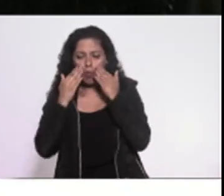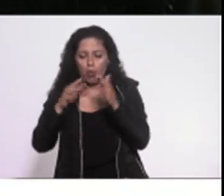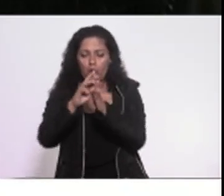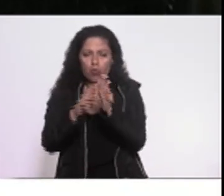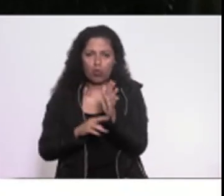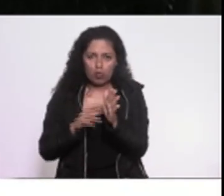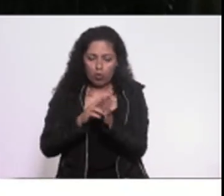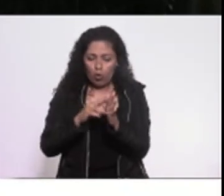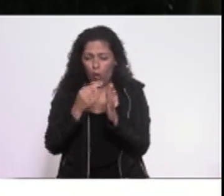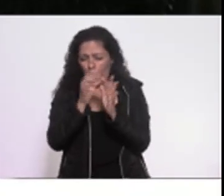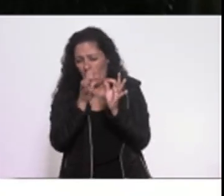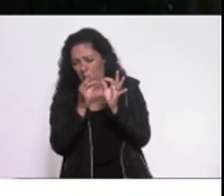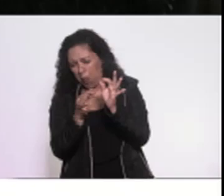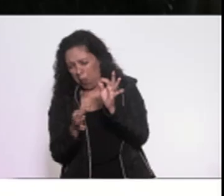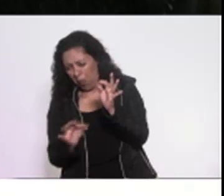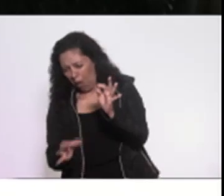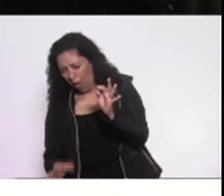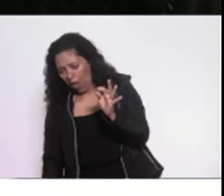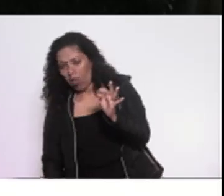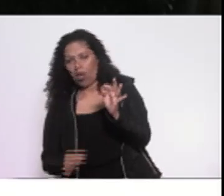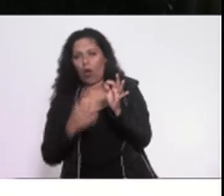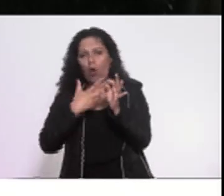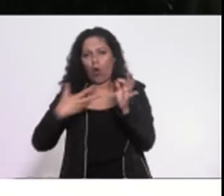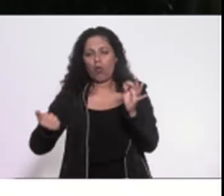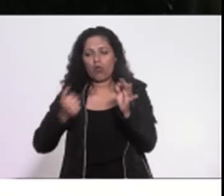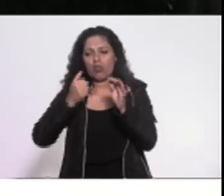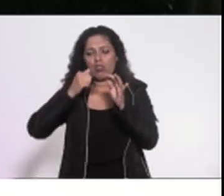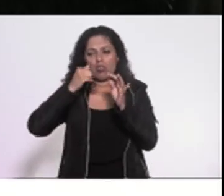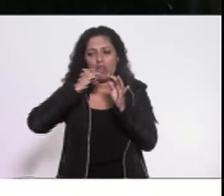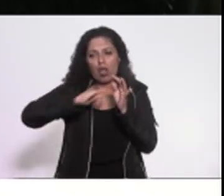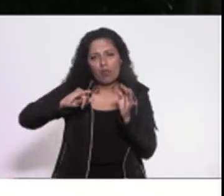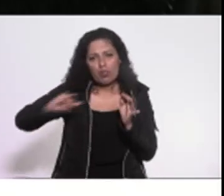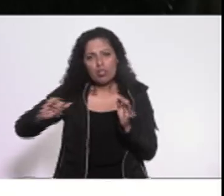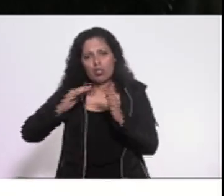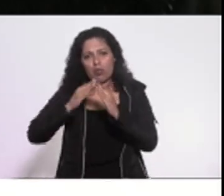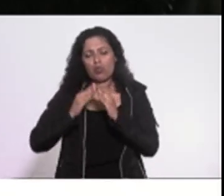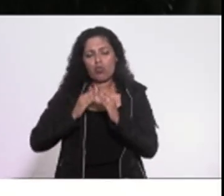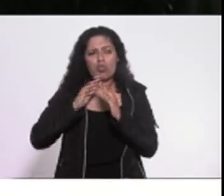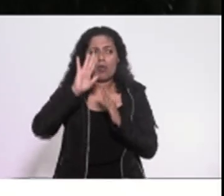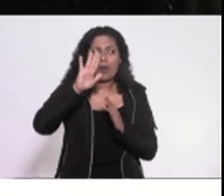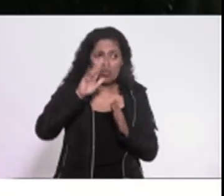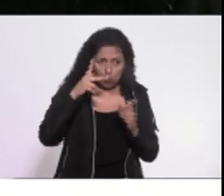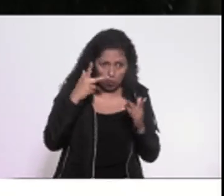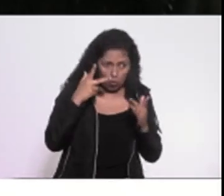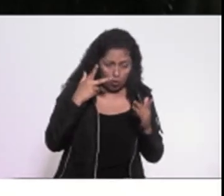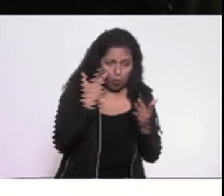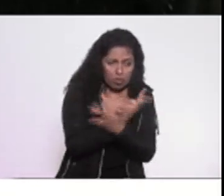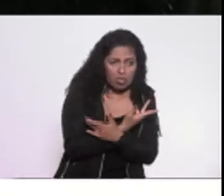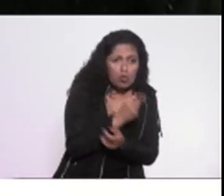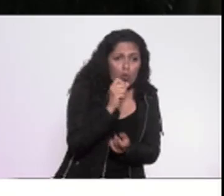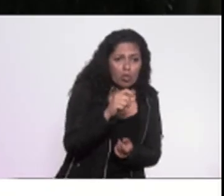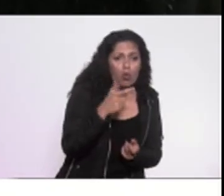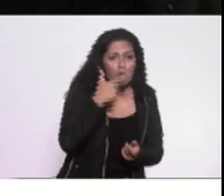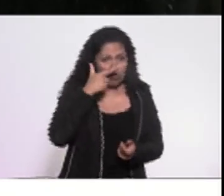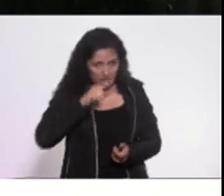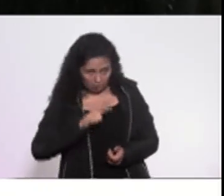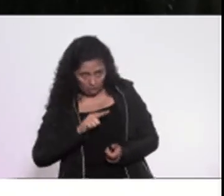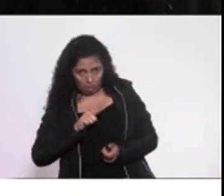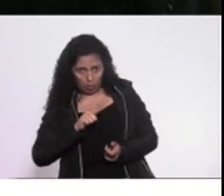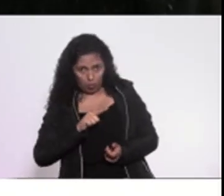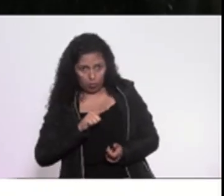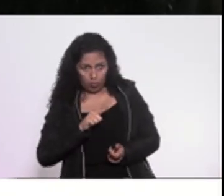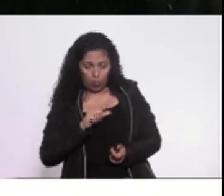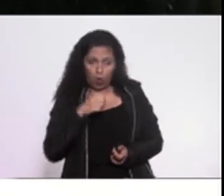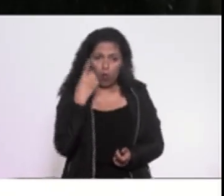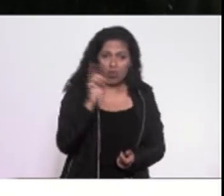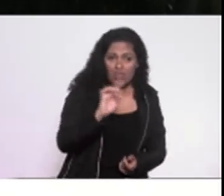com várias recomendações, né? E essas recomendações foram implantadas, não foram implantadas, foram eficientes, não foram eficientes.